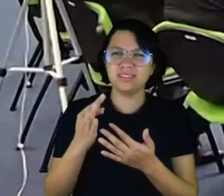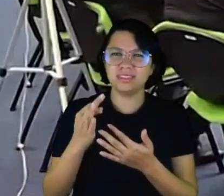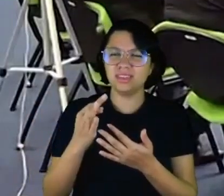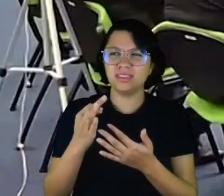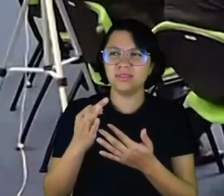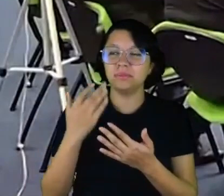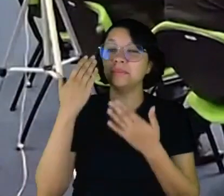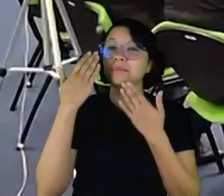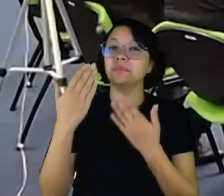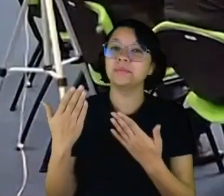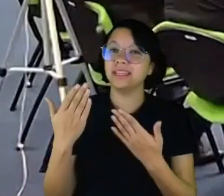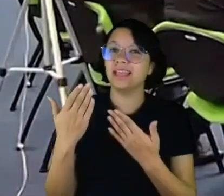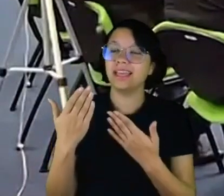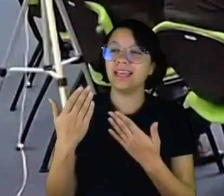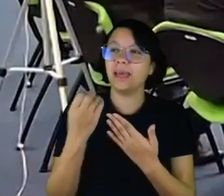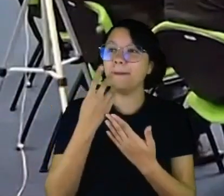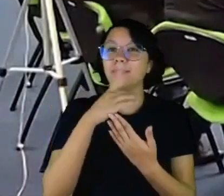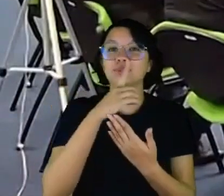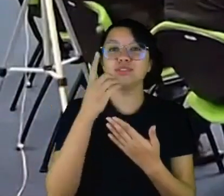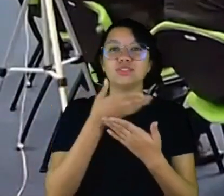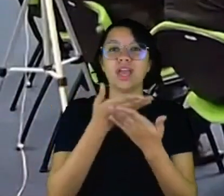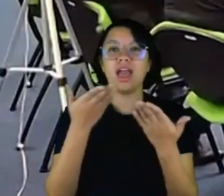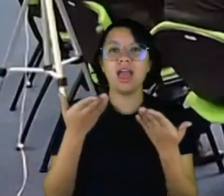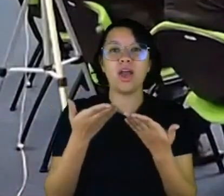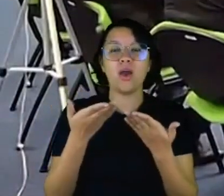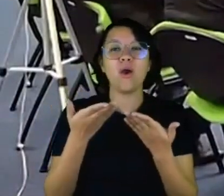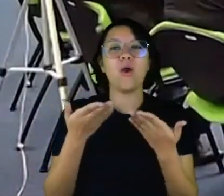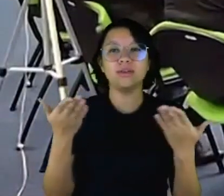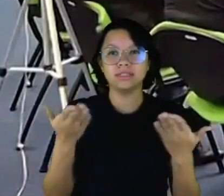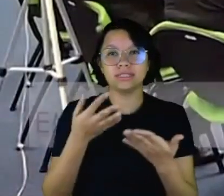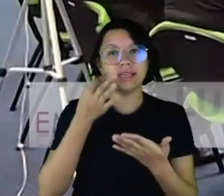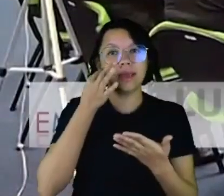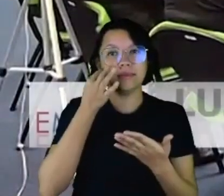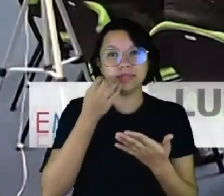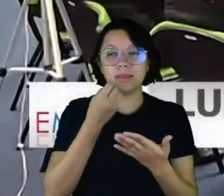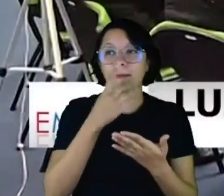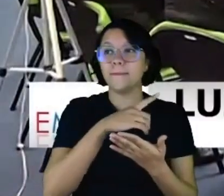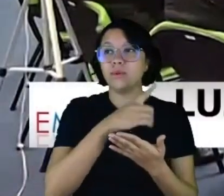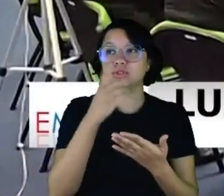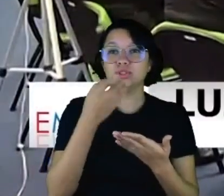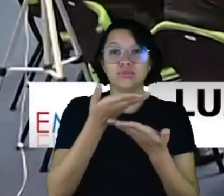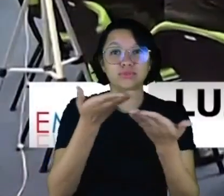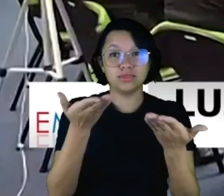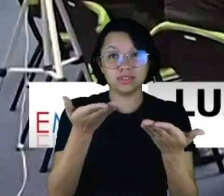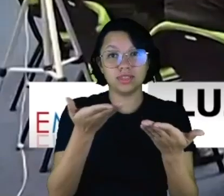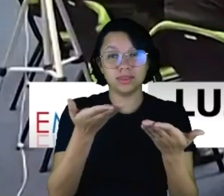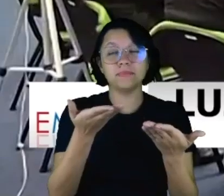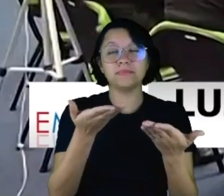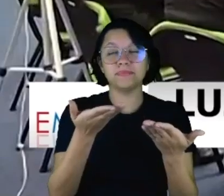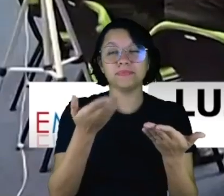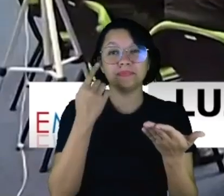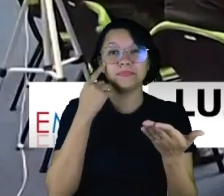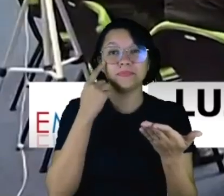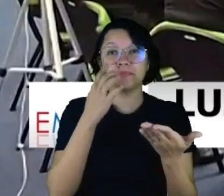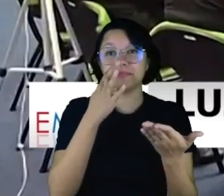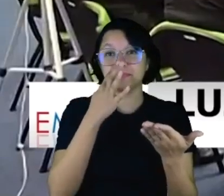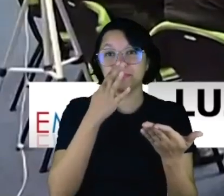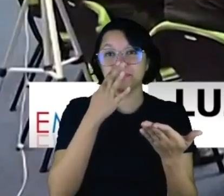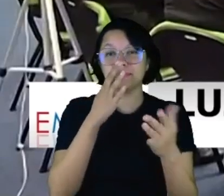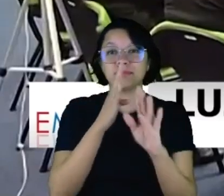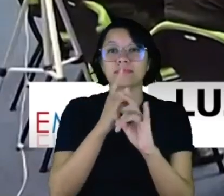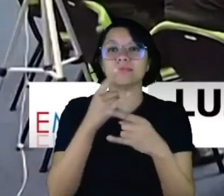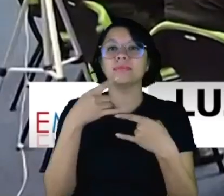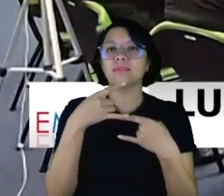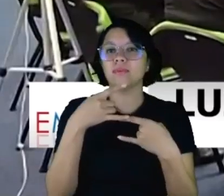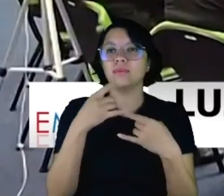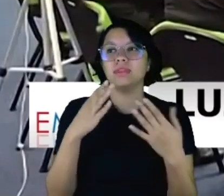Muito obrigada, doutora. Bom dia a todos os que estão aqui presentes. Bom dia a você que nos acompanha pela modalidade online. Então,